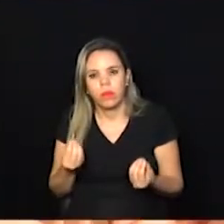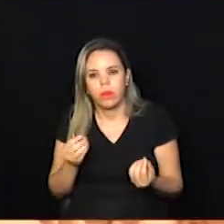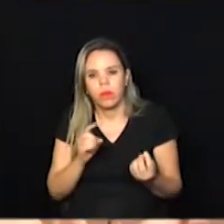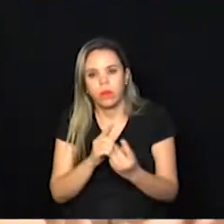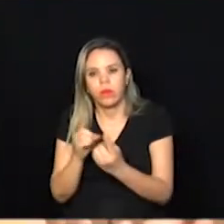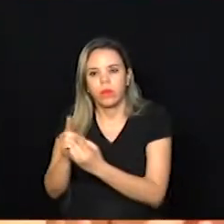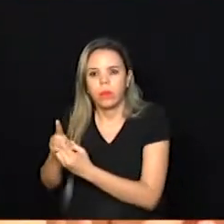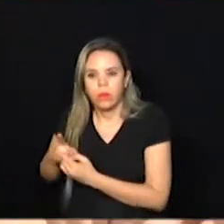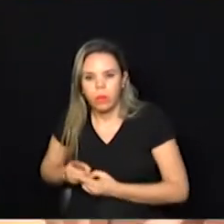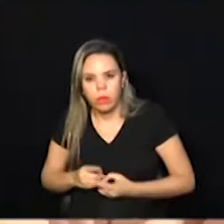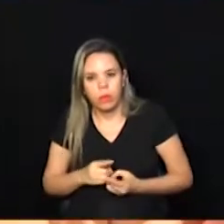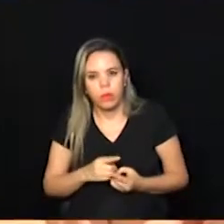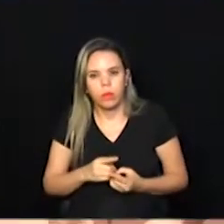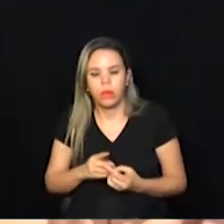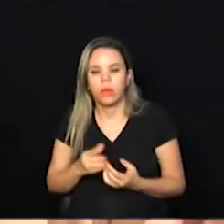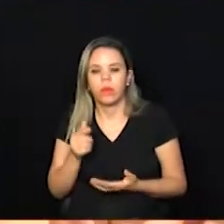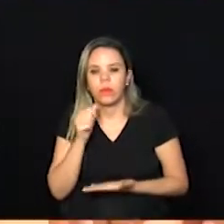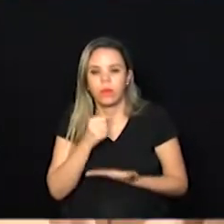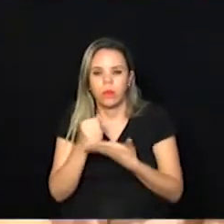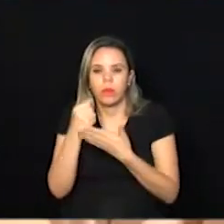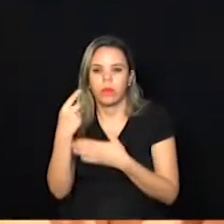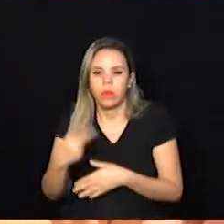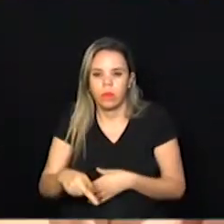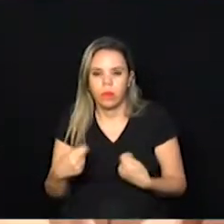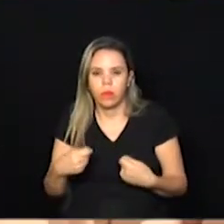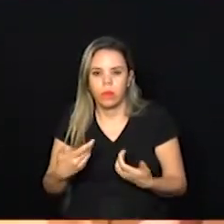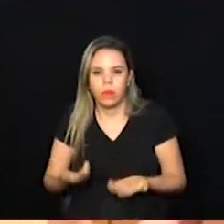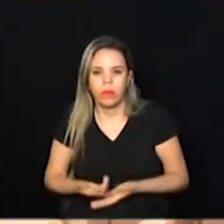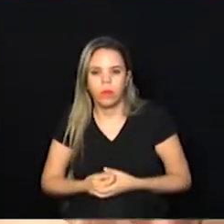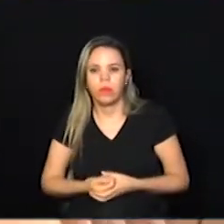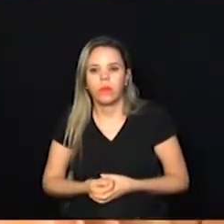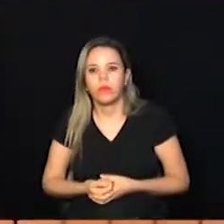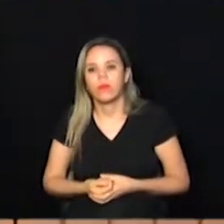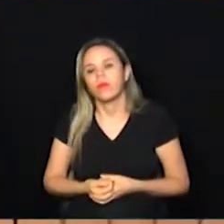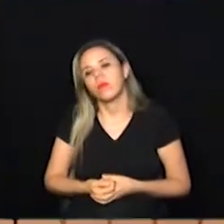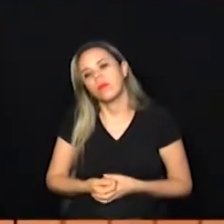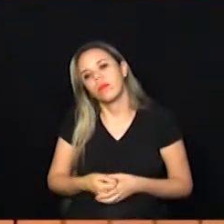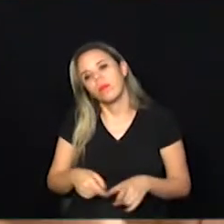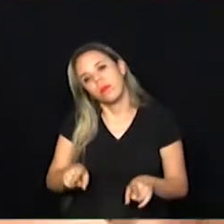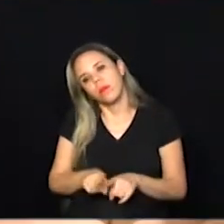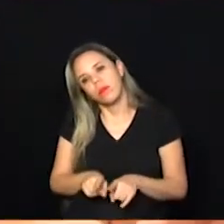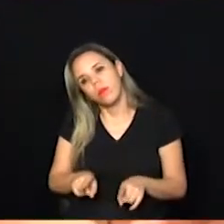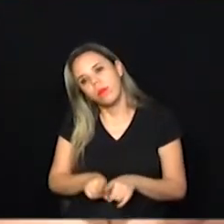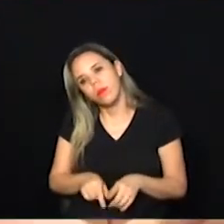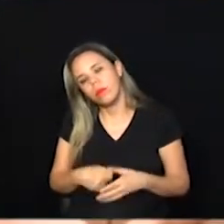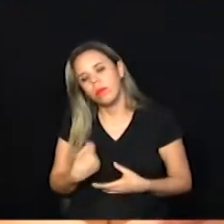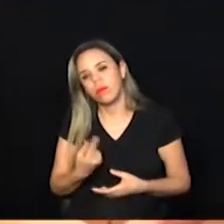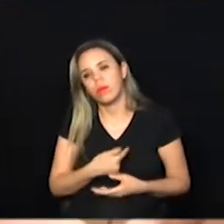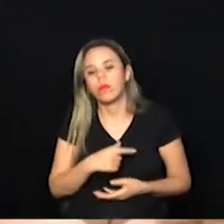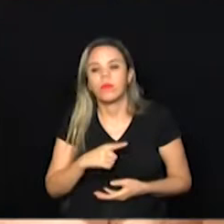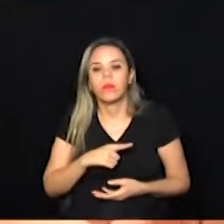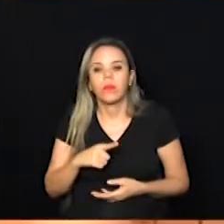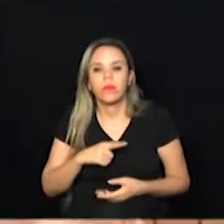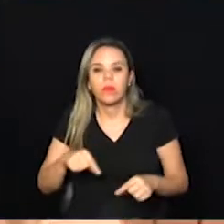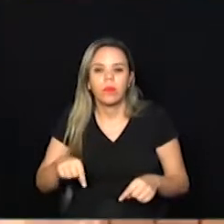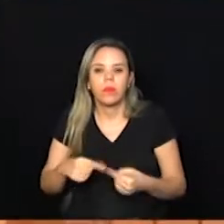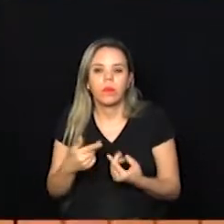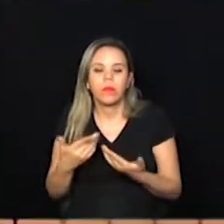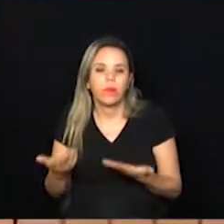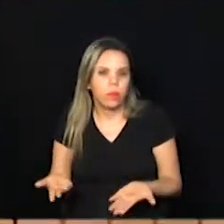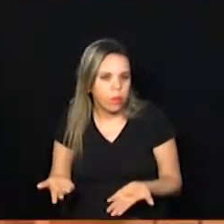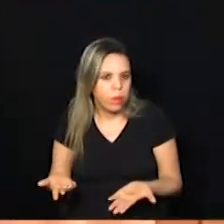serviço vai atender às suas necessidades, né? Então, também a gente tem esse desafio